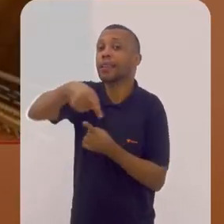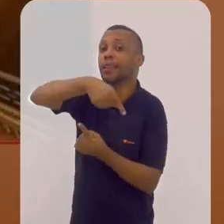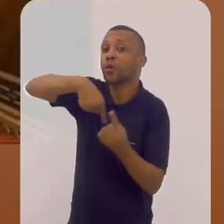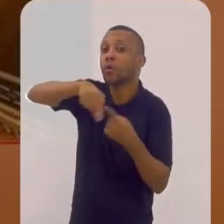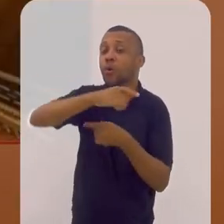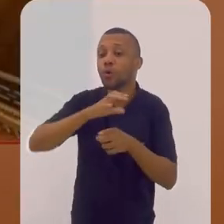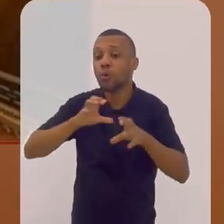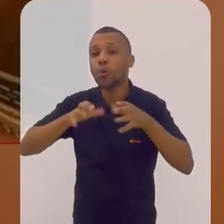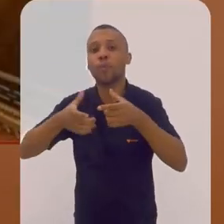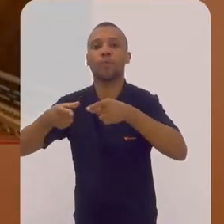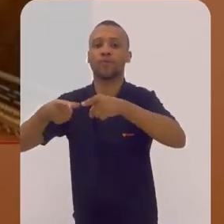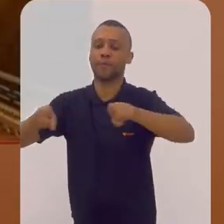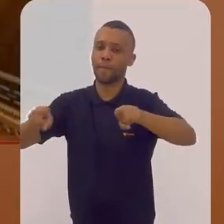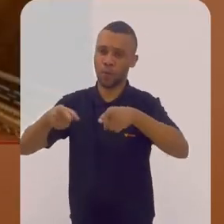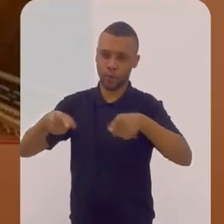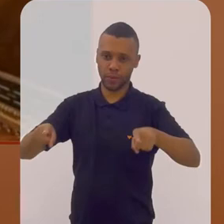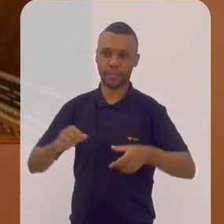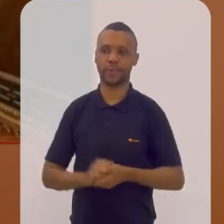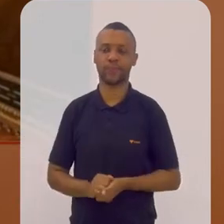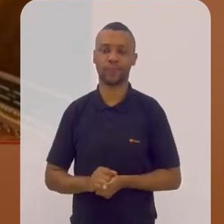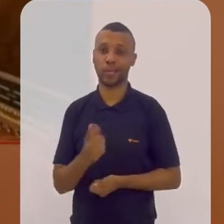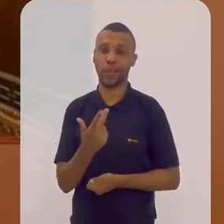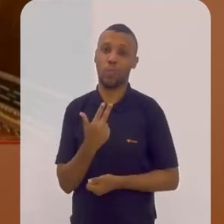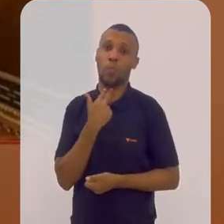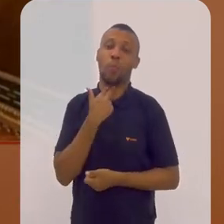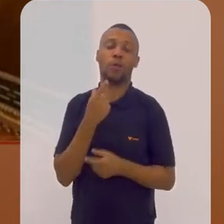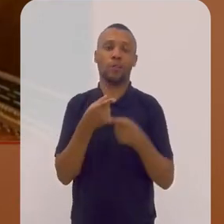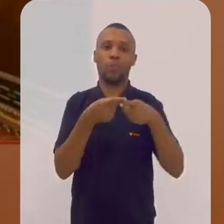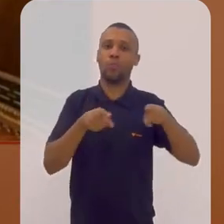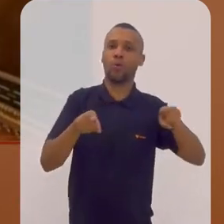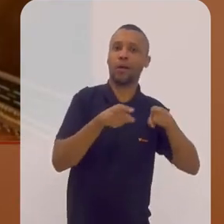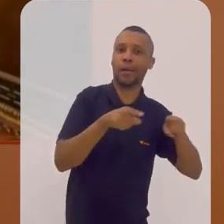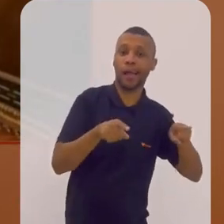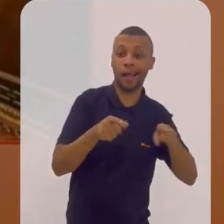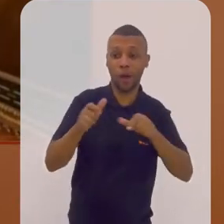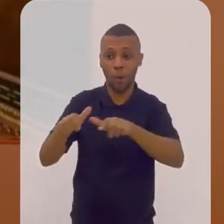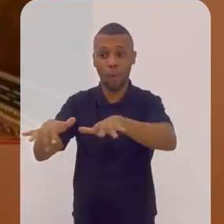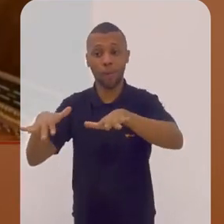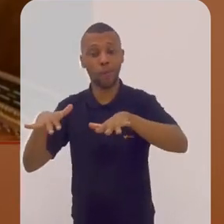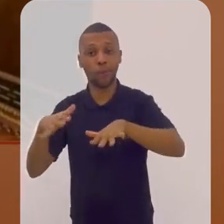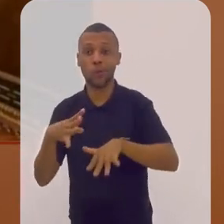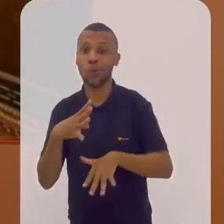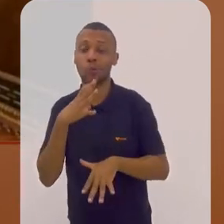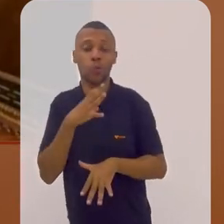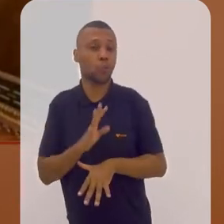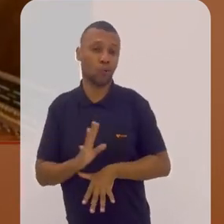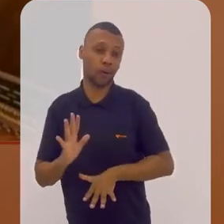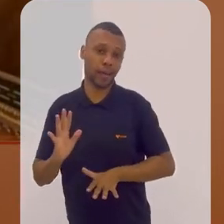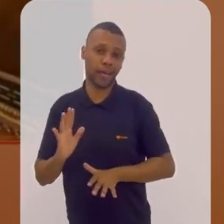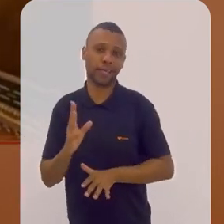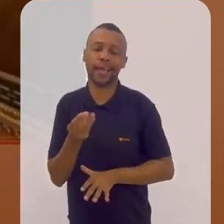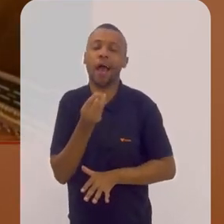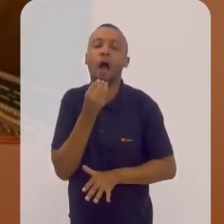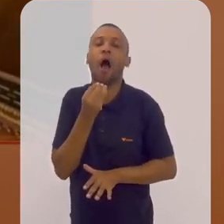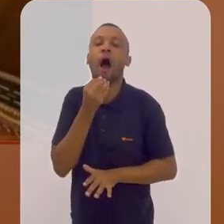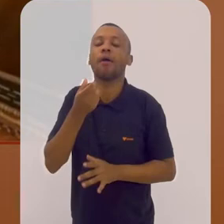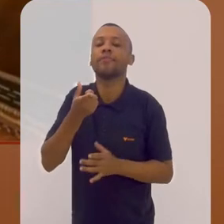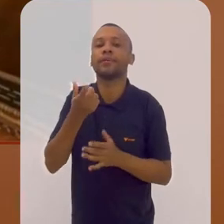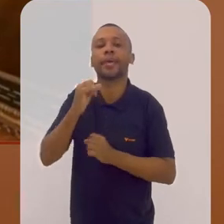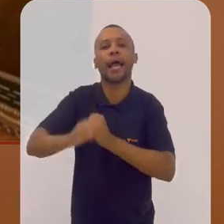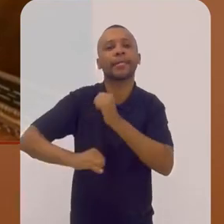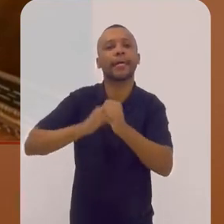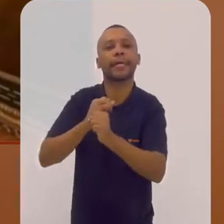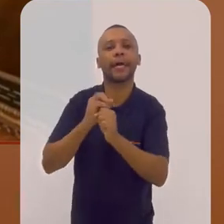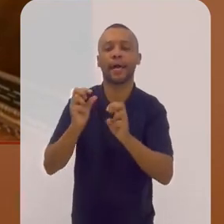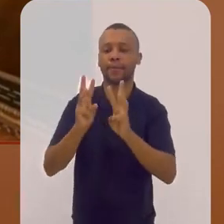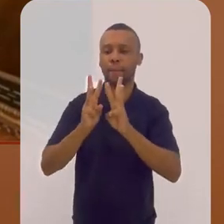circulam entre os músicos. E o que os músicos não podem tocar, o público não pode conhecer. E é claro que a circulação